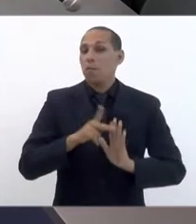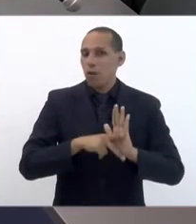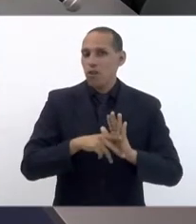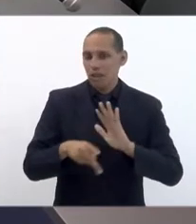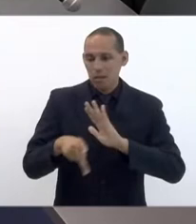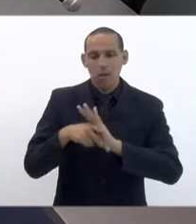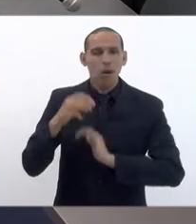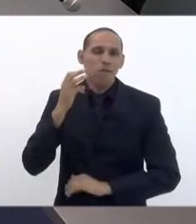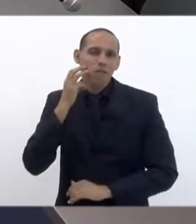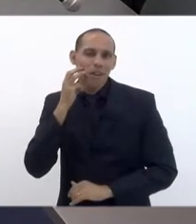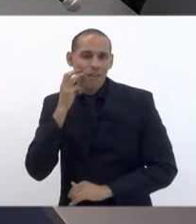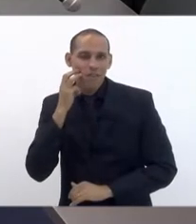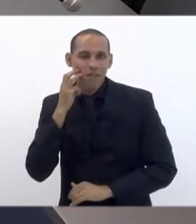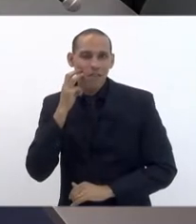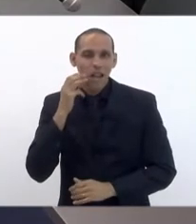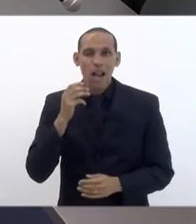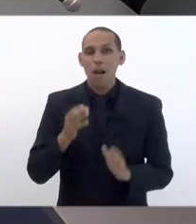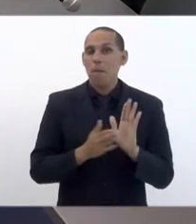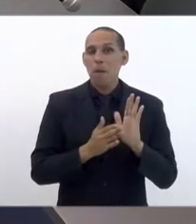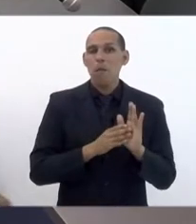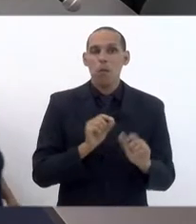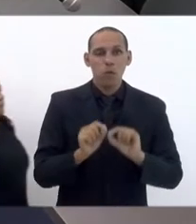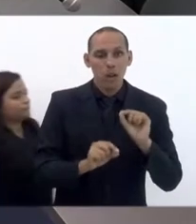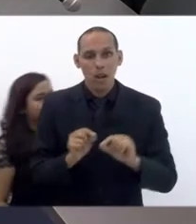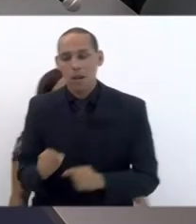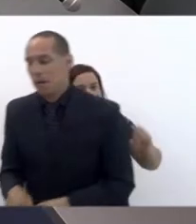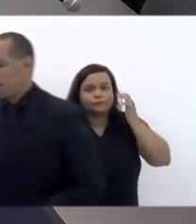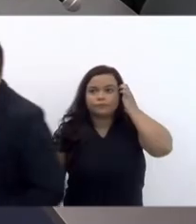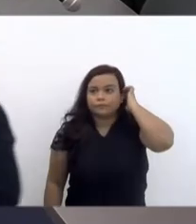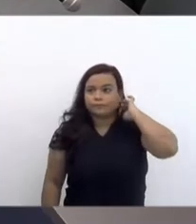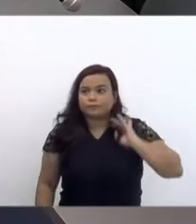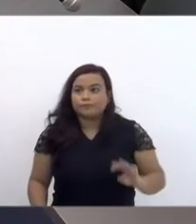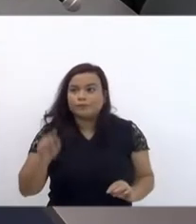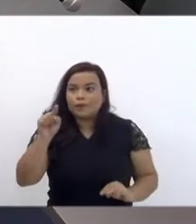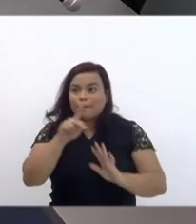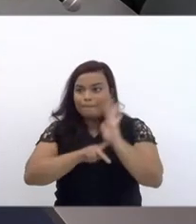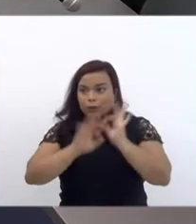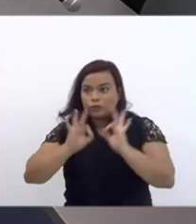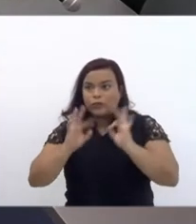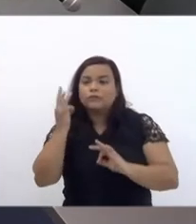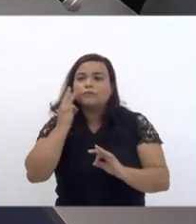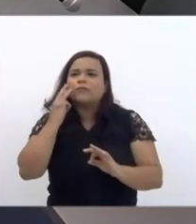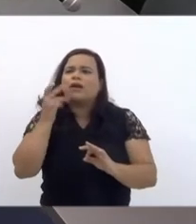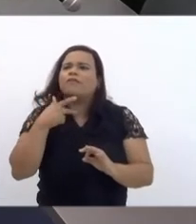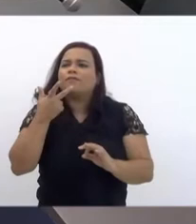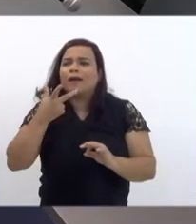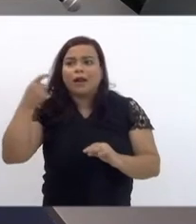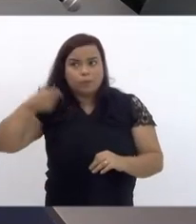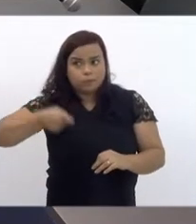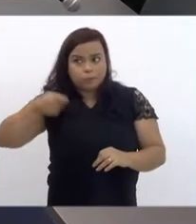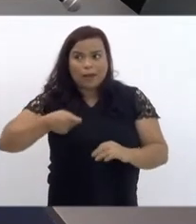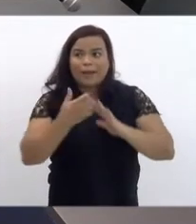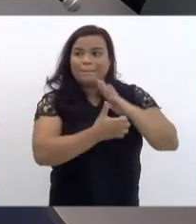Valdec propõe uma obrigatoriedade à concessionária. Ela não está falando